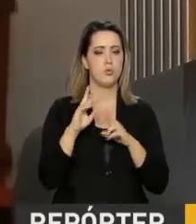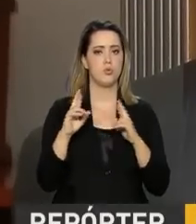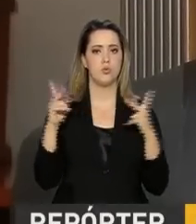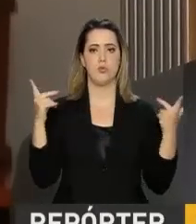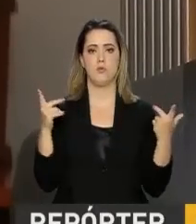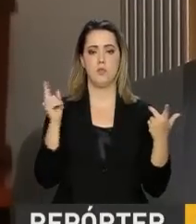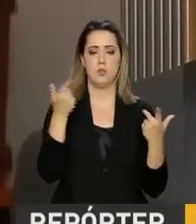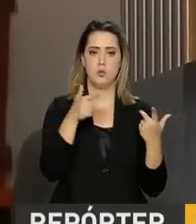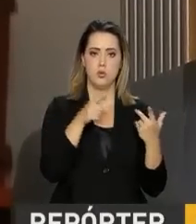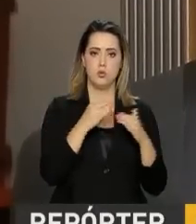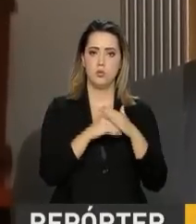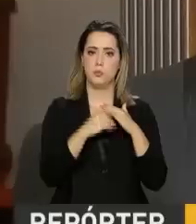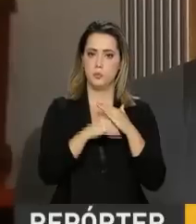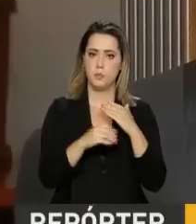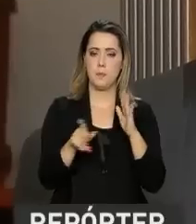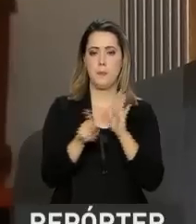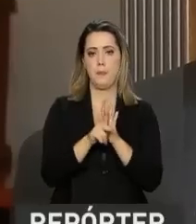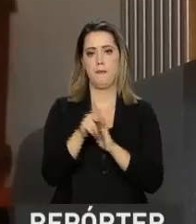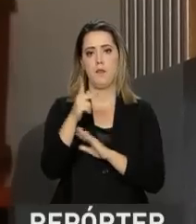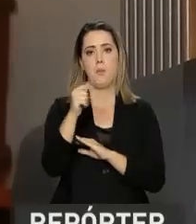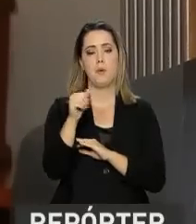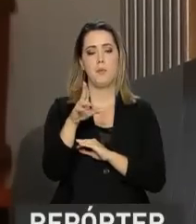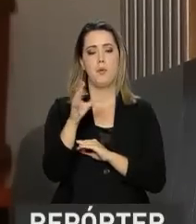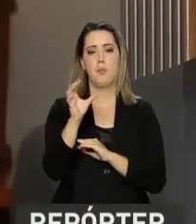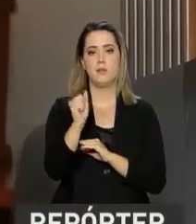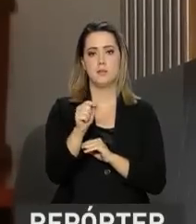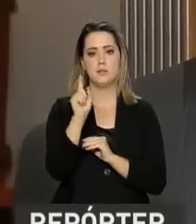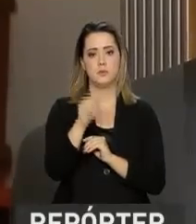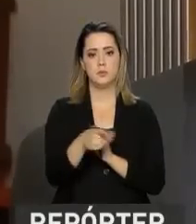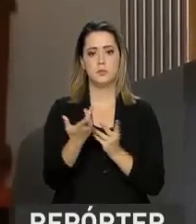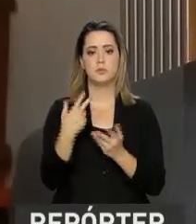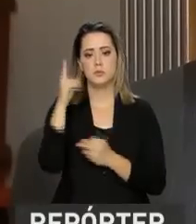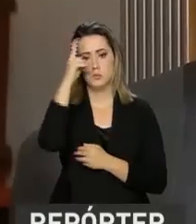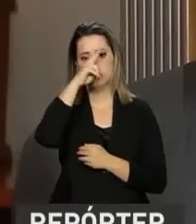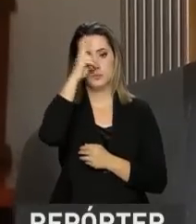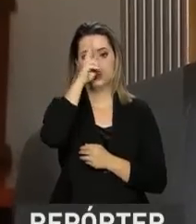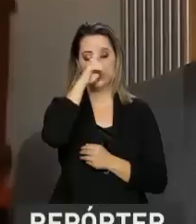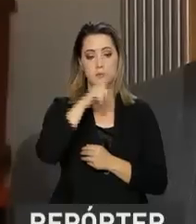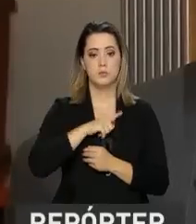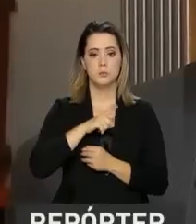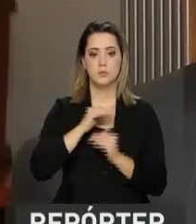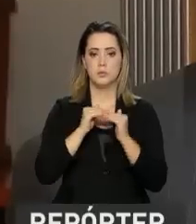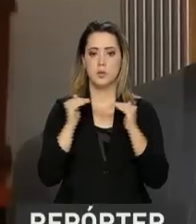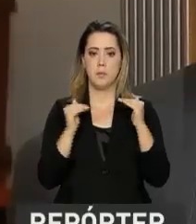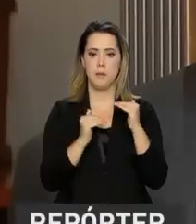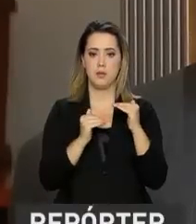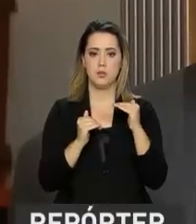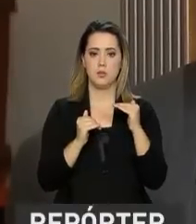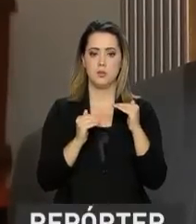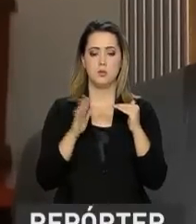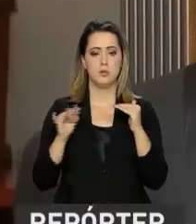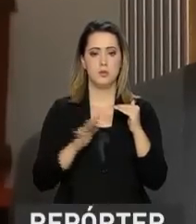outras Outras aplicações da própria poupança né E que historicamente tem ficado um pouco abaixo né